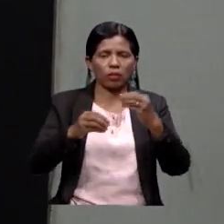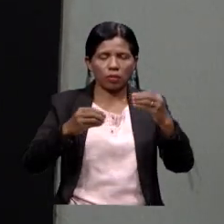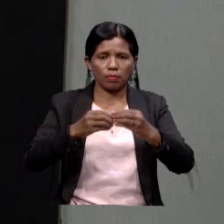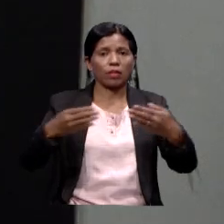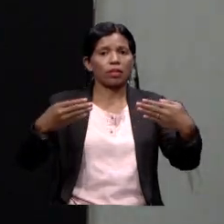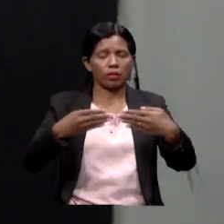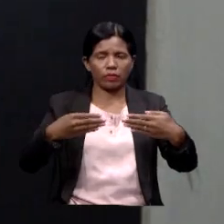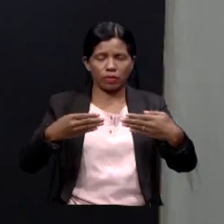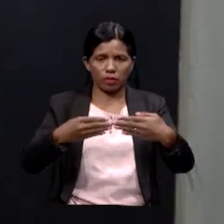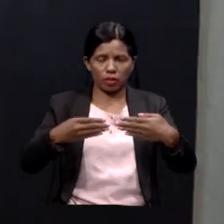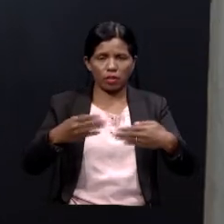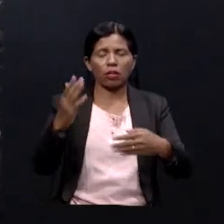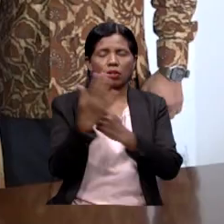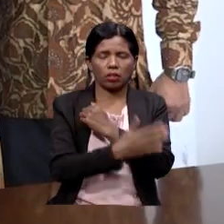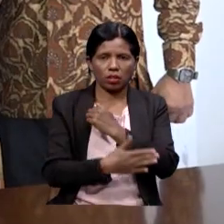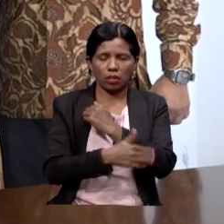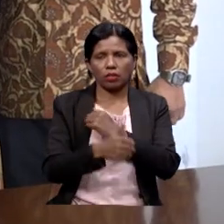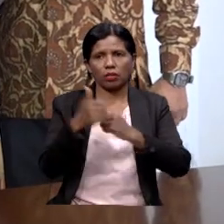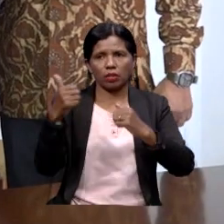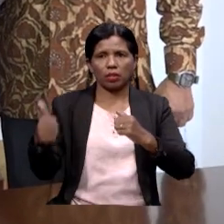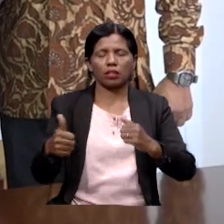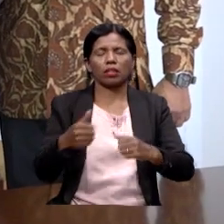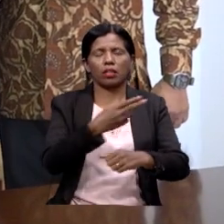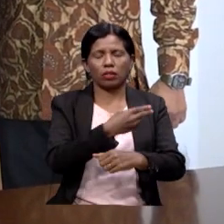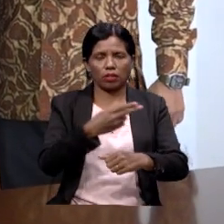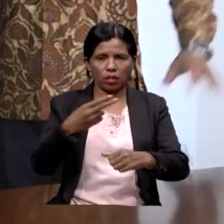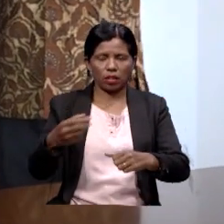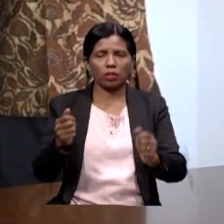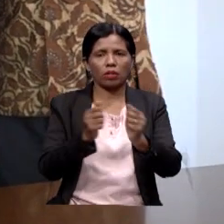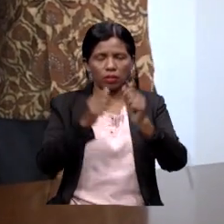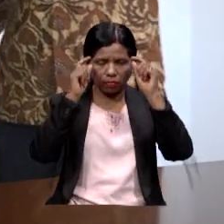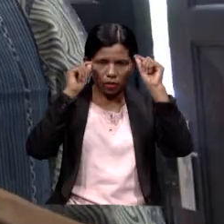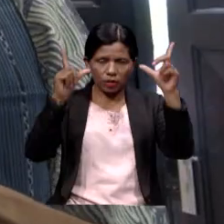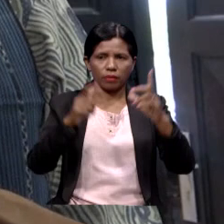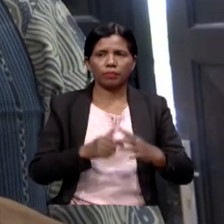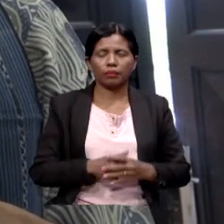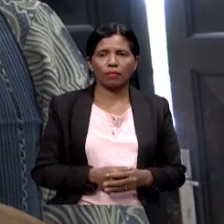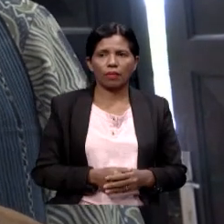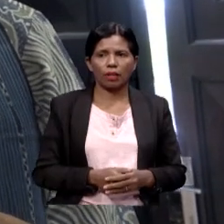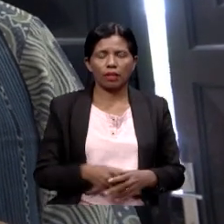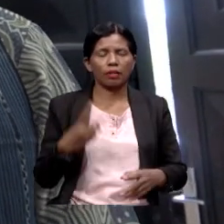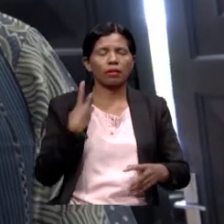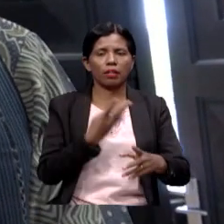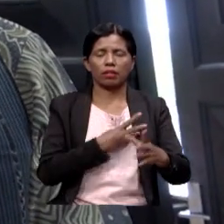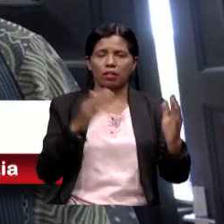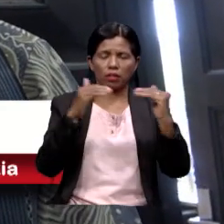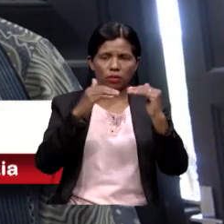terrestre ho na sansiran be fronteira ho Indonesia hanes Timor-Leste. Dalam pertemuan tadi